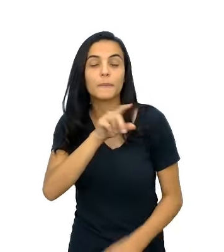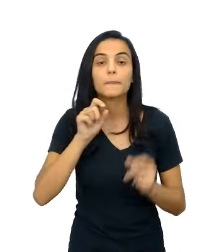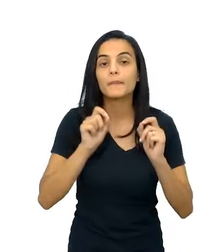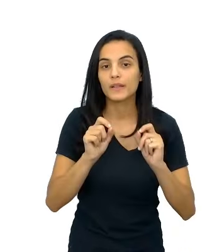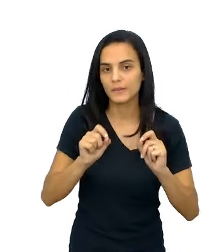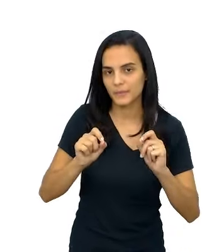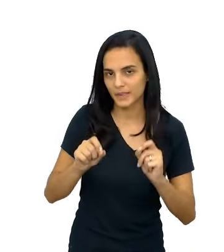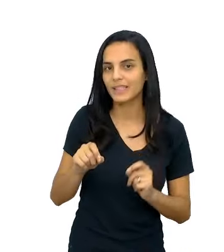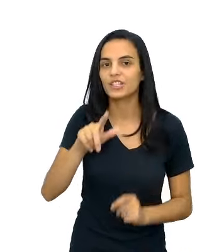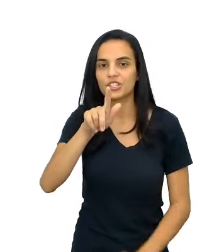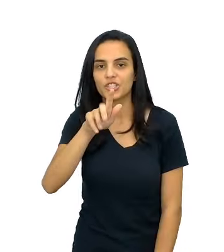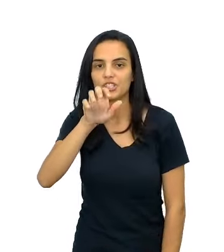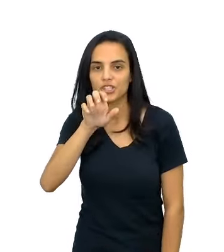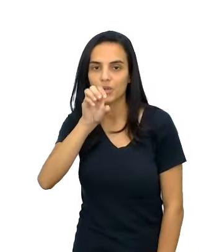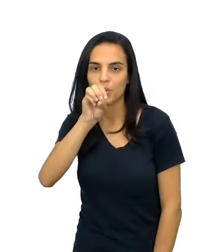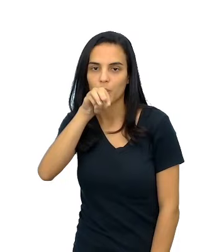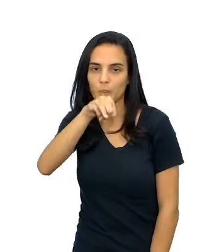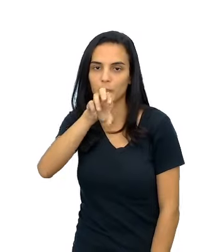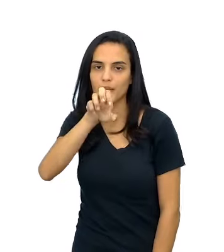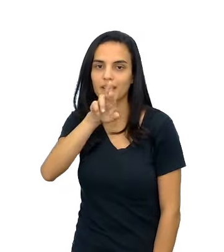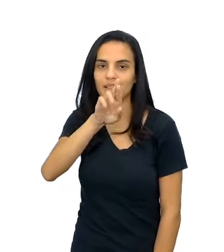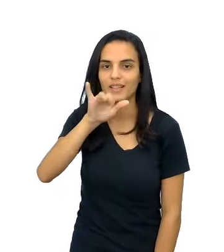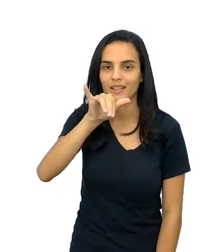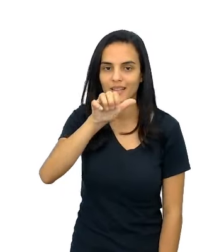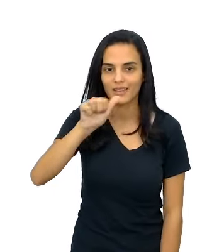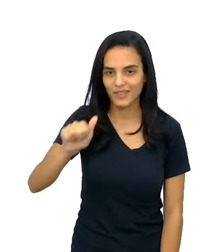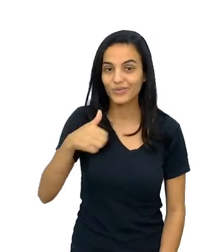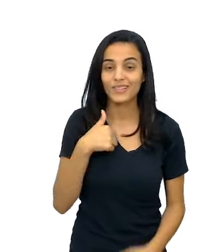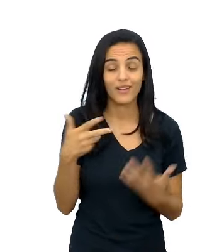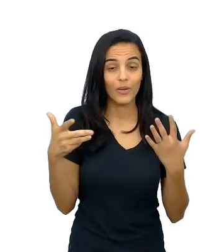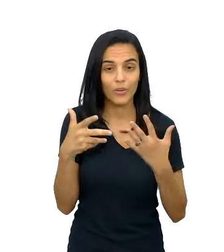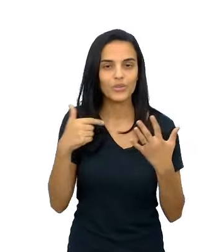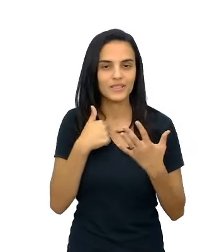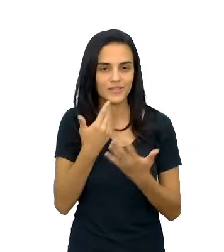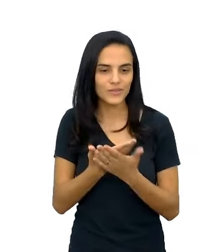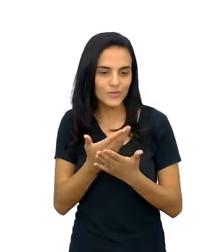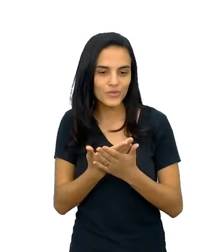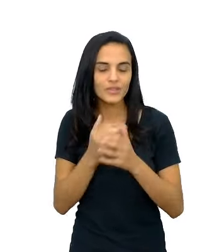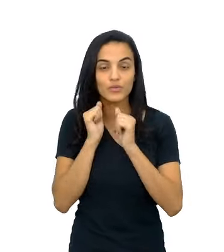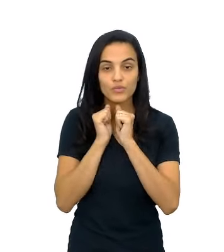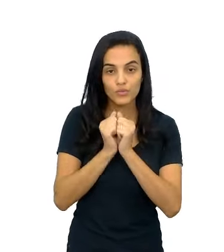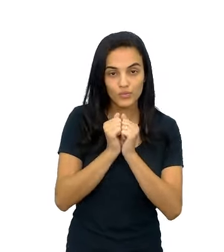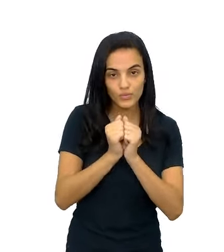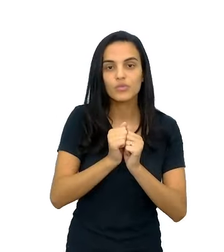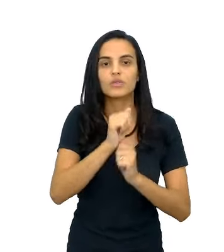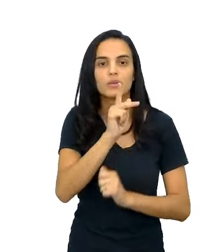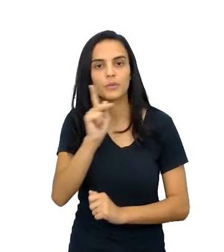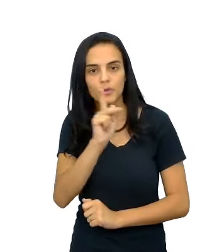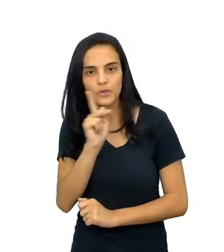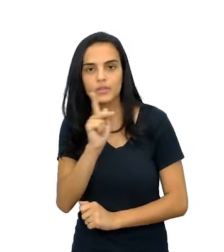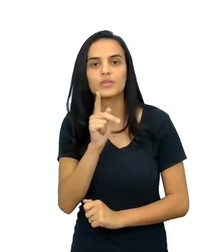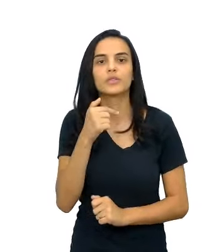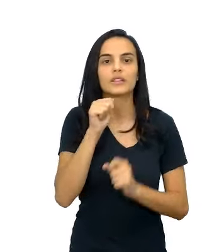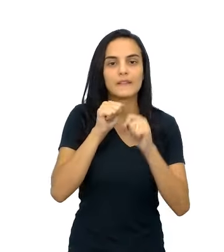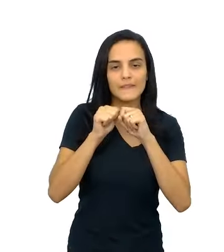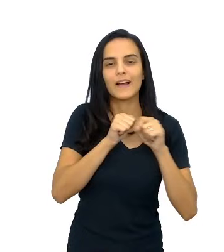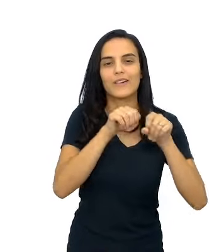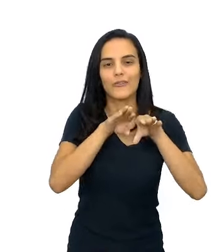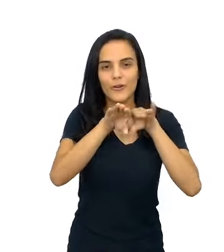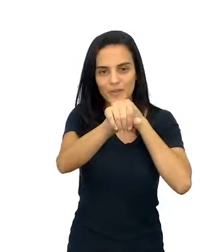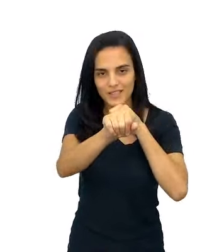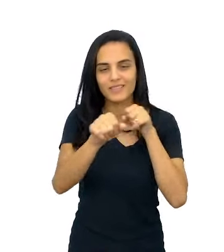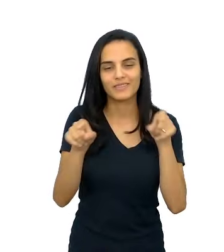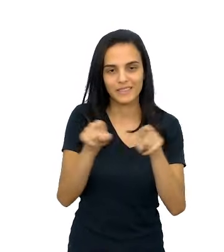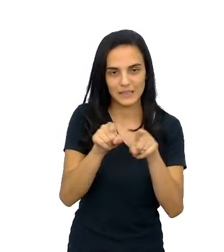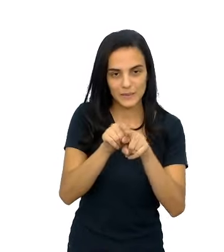Para a geometria. Hoje eu estava estudando com uma professora que faz formação também aqui,